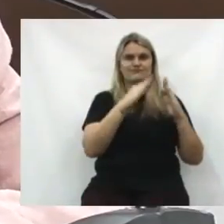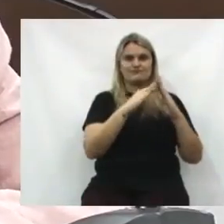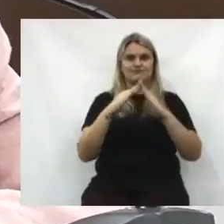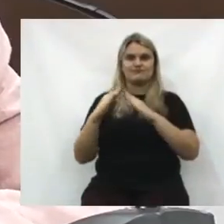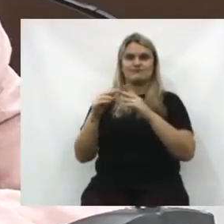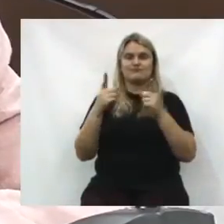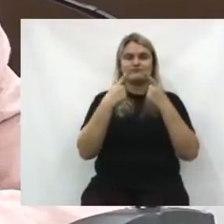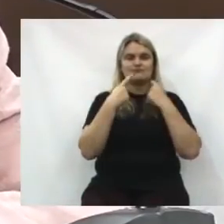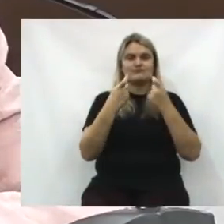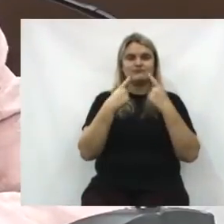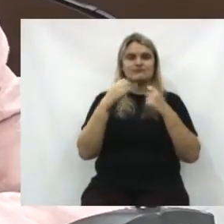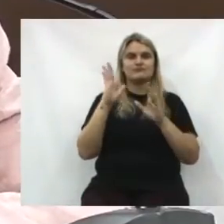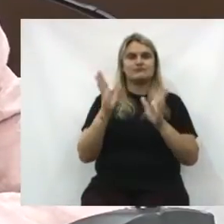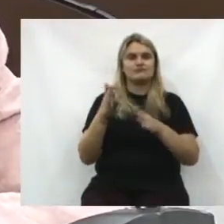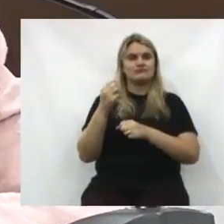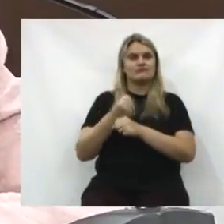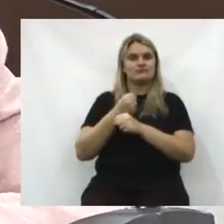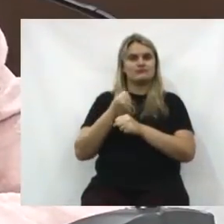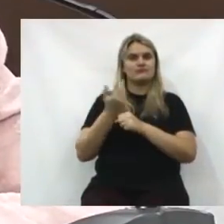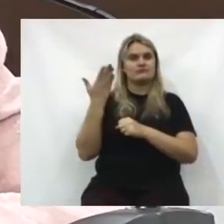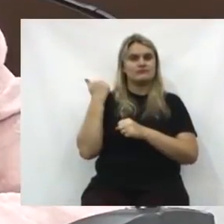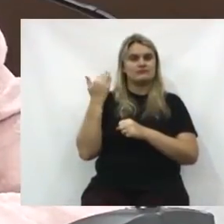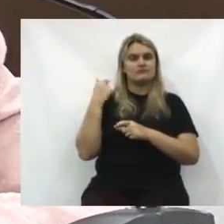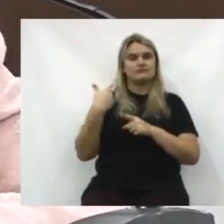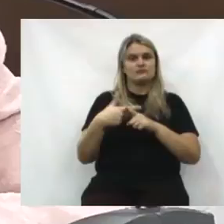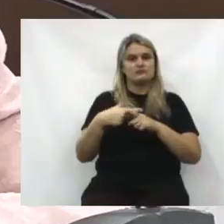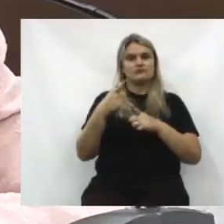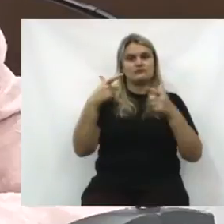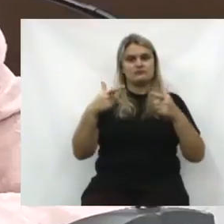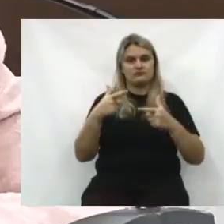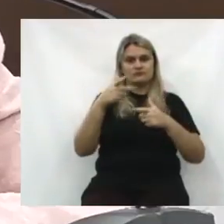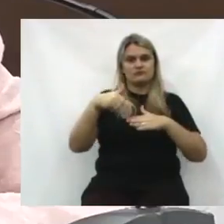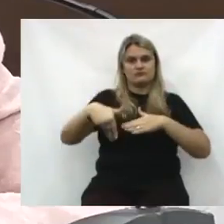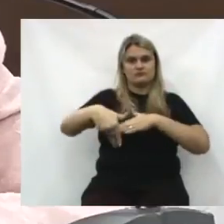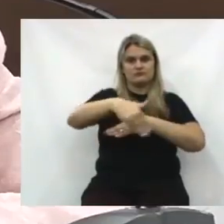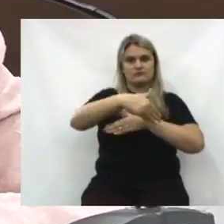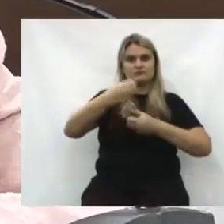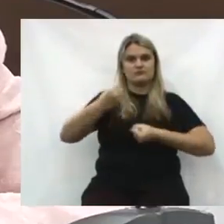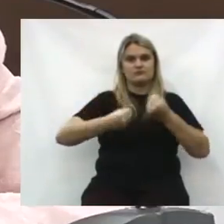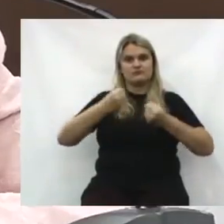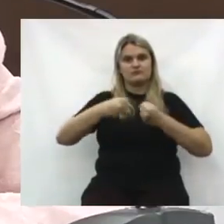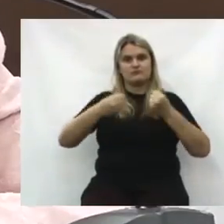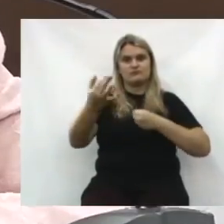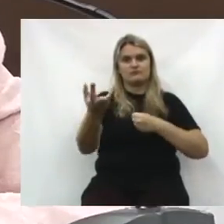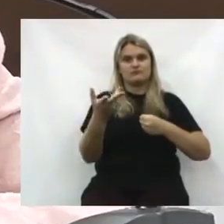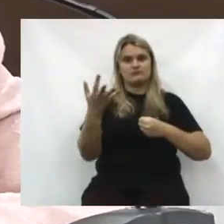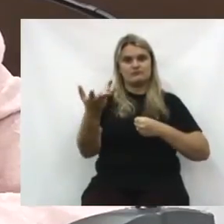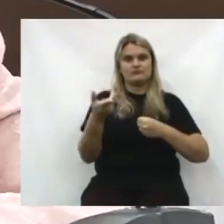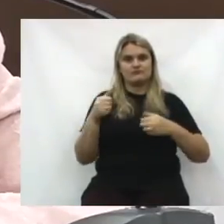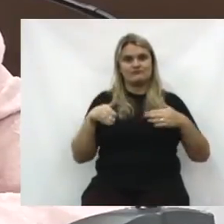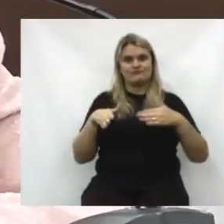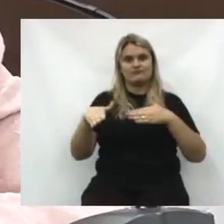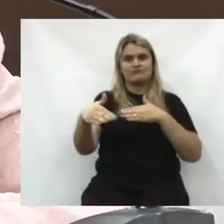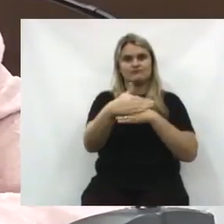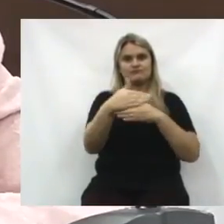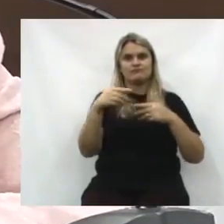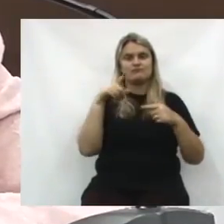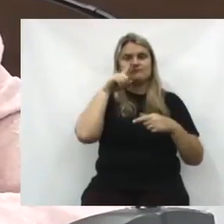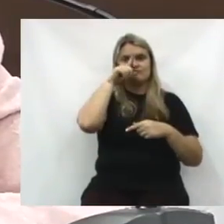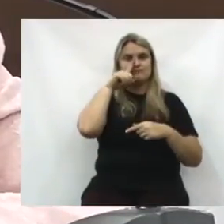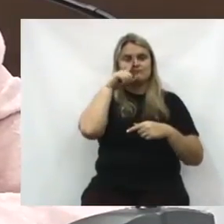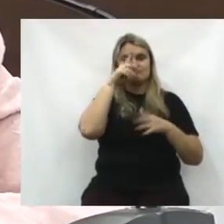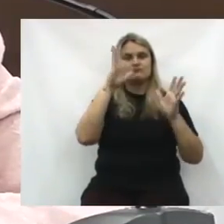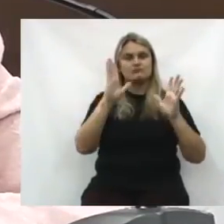A reivindicação da população já é antiga, pois nos trechos mencionados os veículos trafegam em